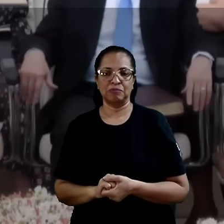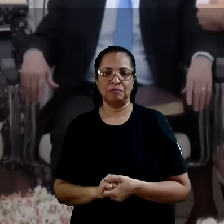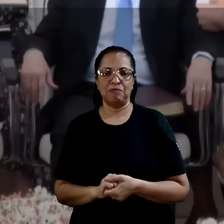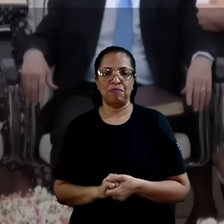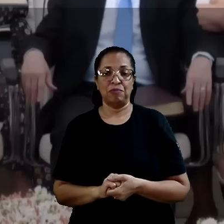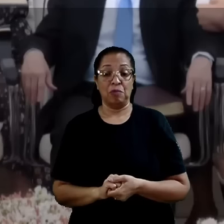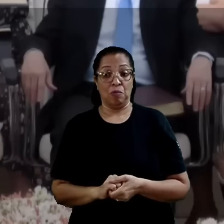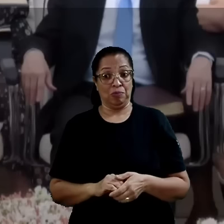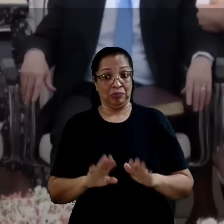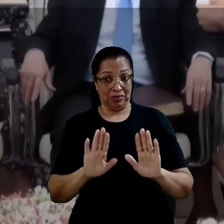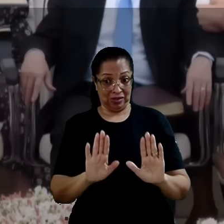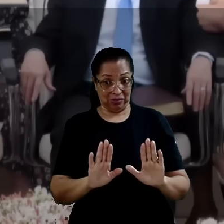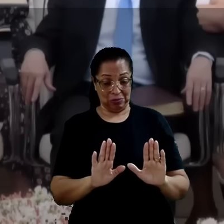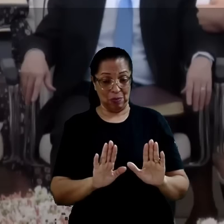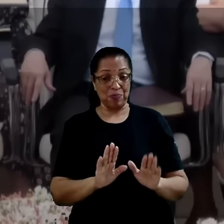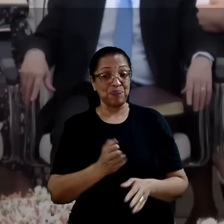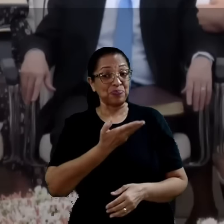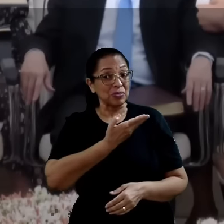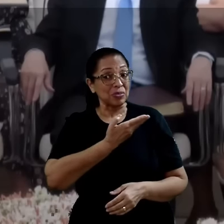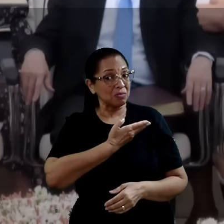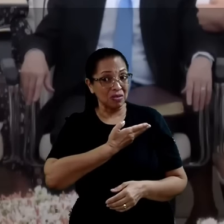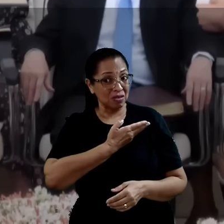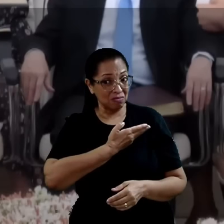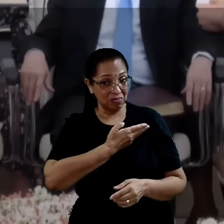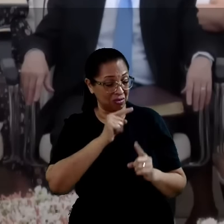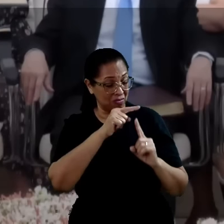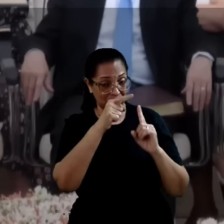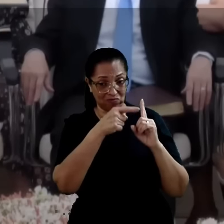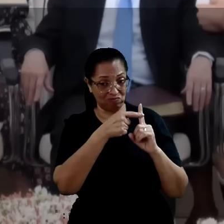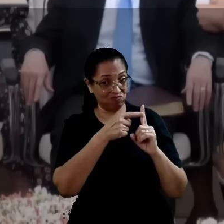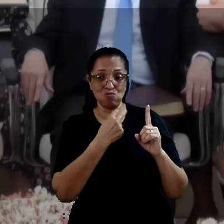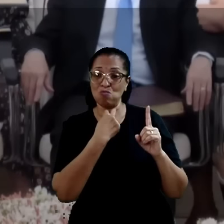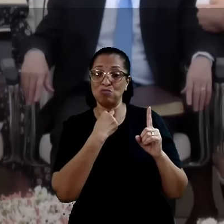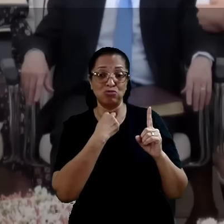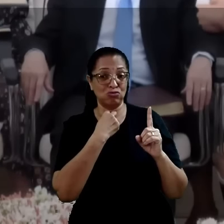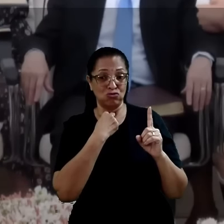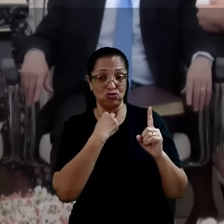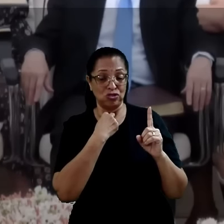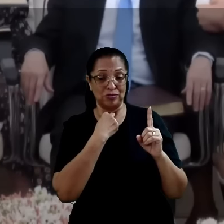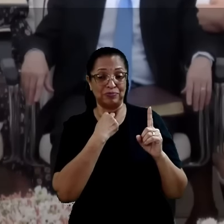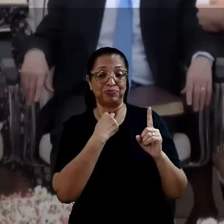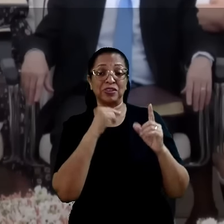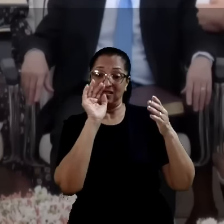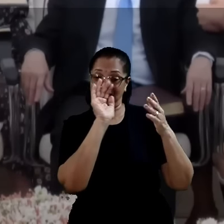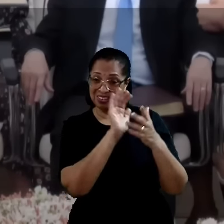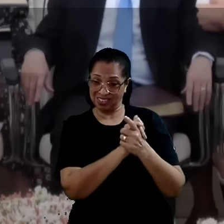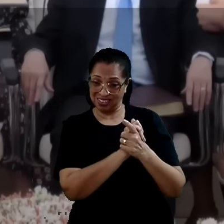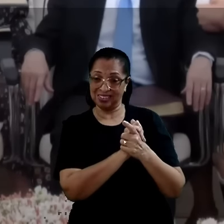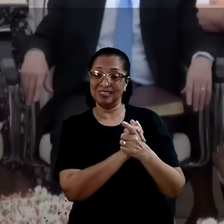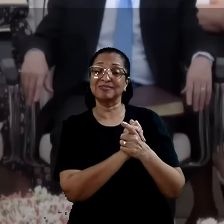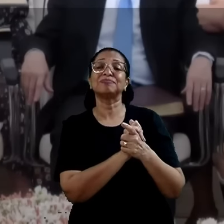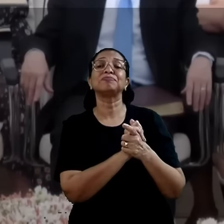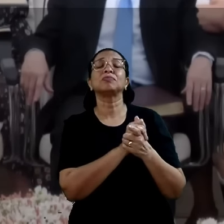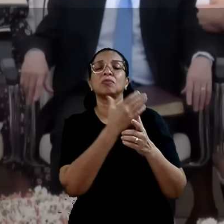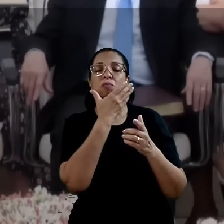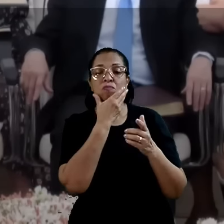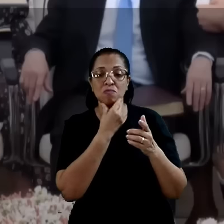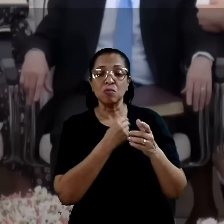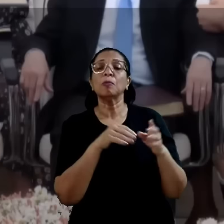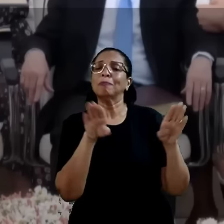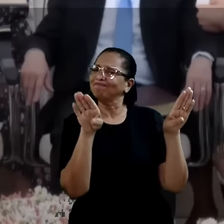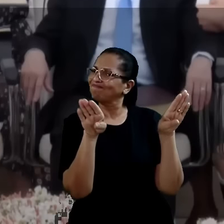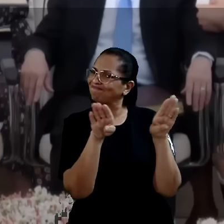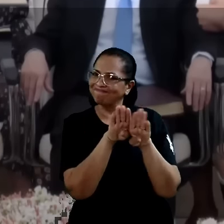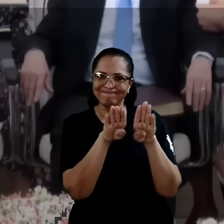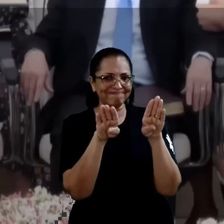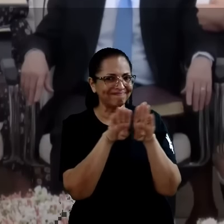igreja mas a prova a Deus que fosse ela e ela não conhecia a minha prima não sabia de nada eu falei Mã eu trouxe aqui minha prima pra senhora orar